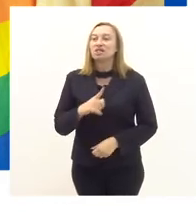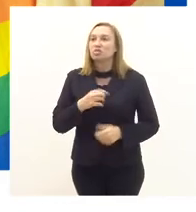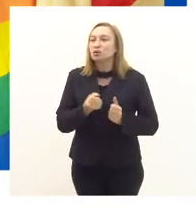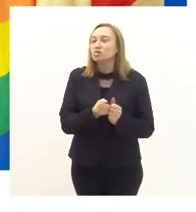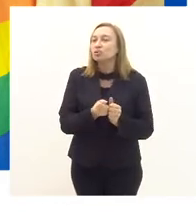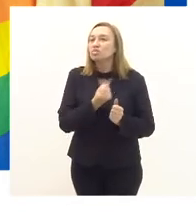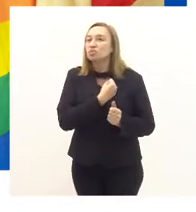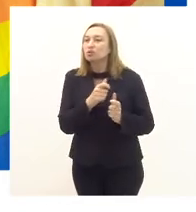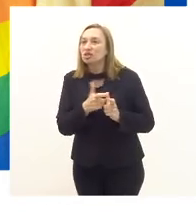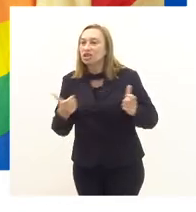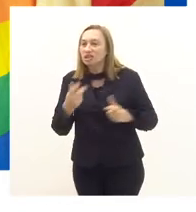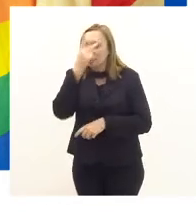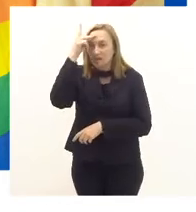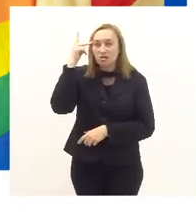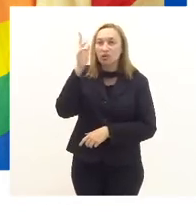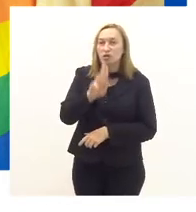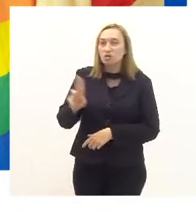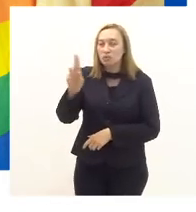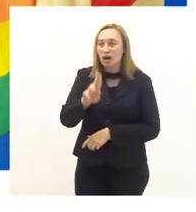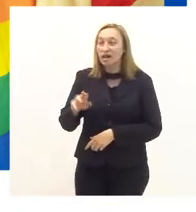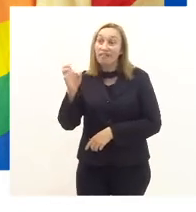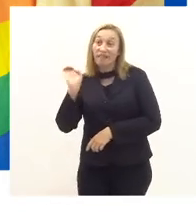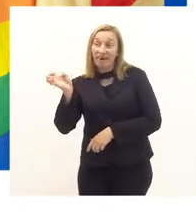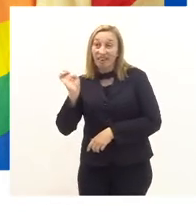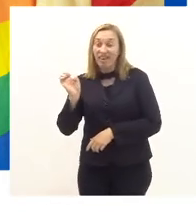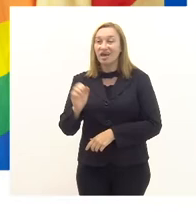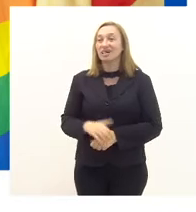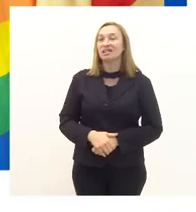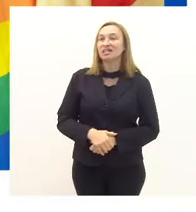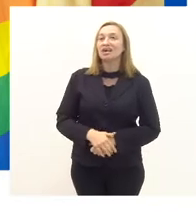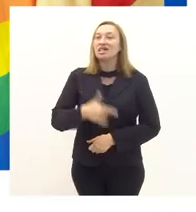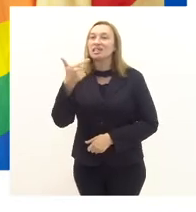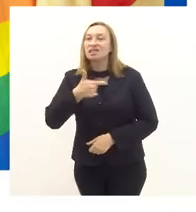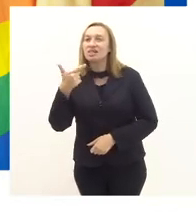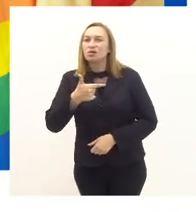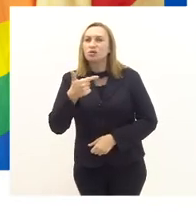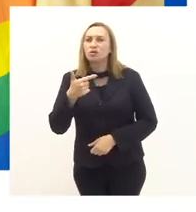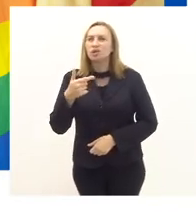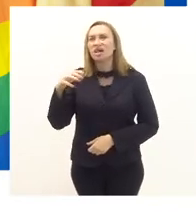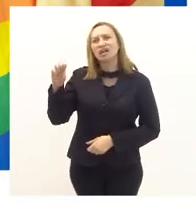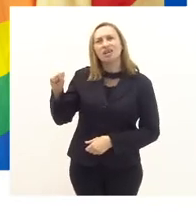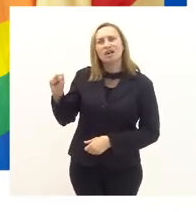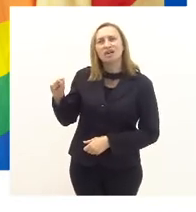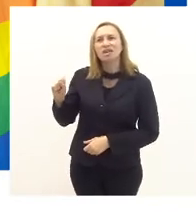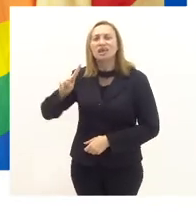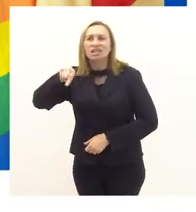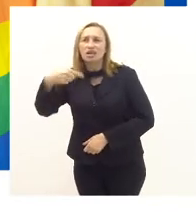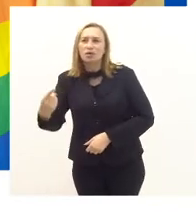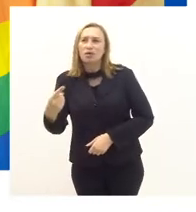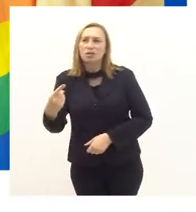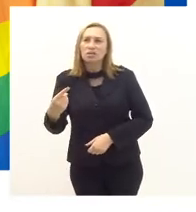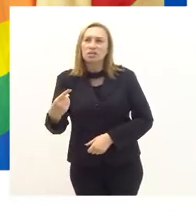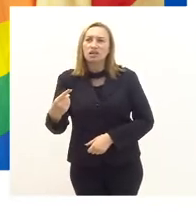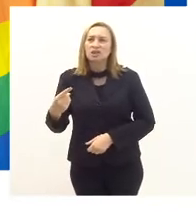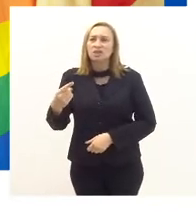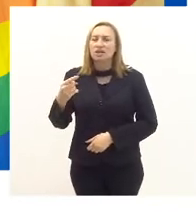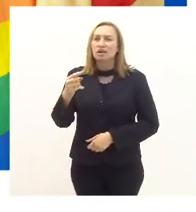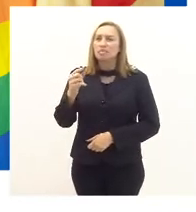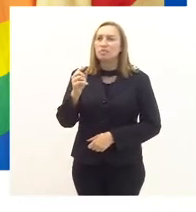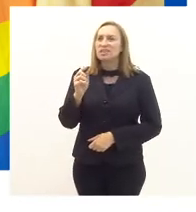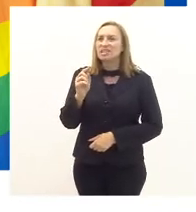dos usuários, né, pessoas gays, né, em segundo lugar ali, se eu não me engano, lésbicas, e depois